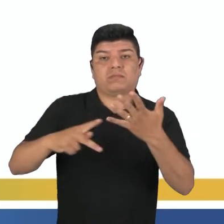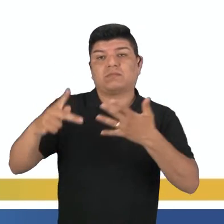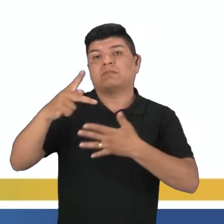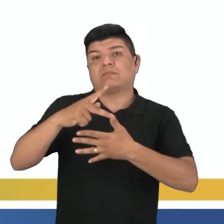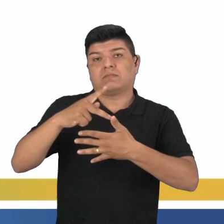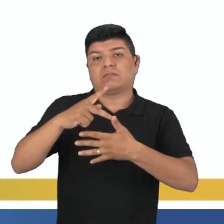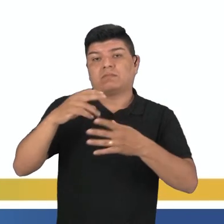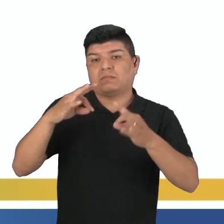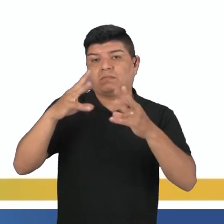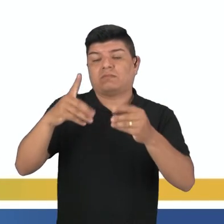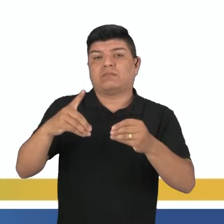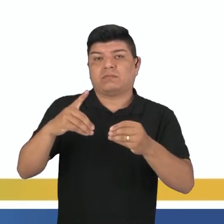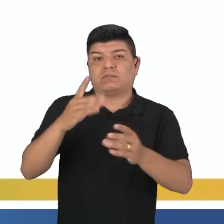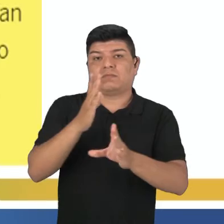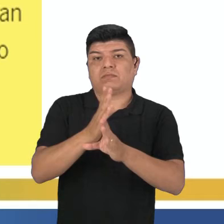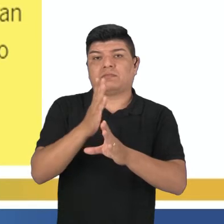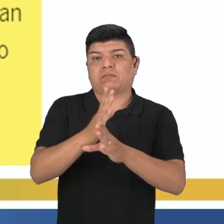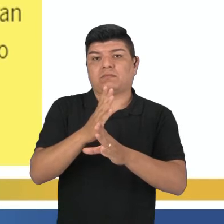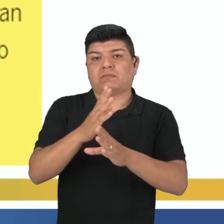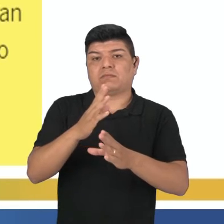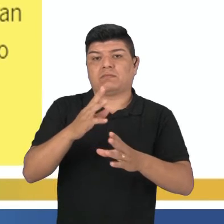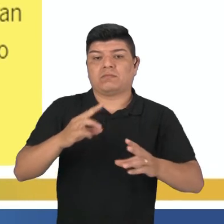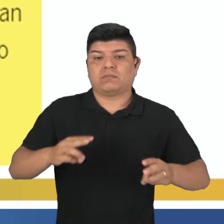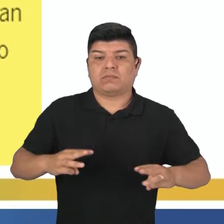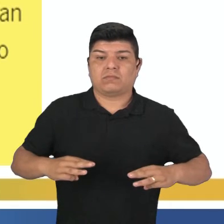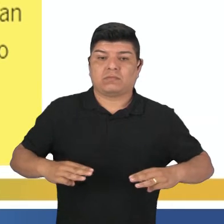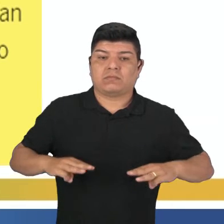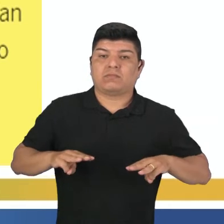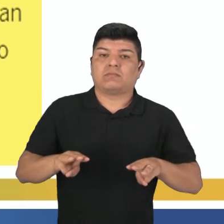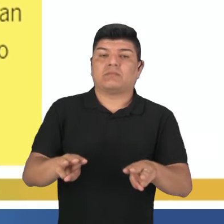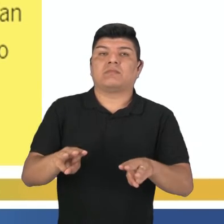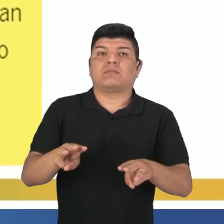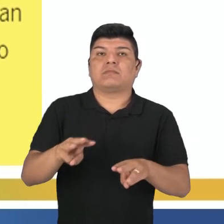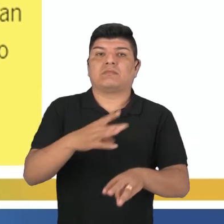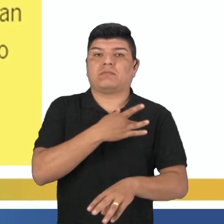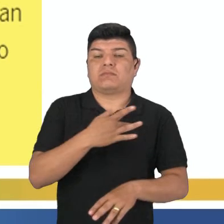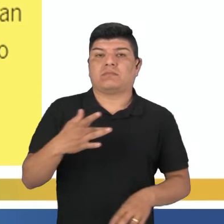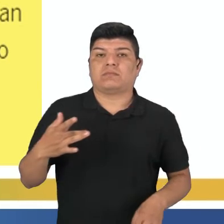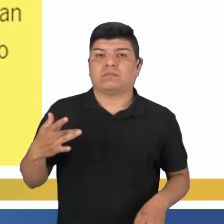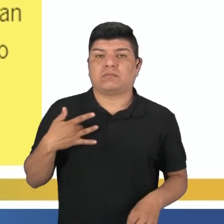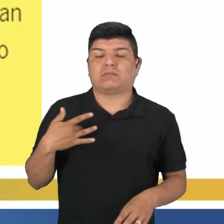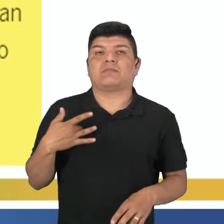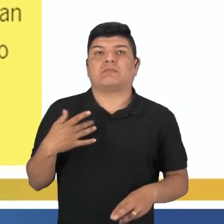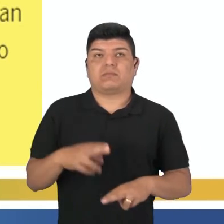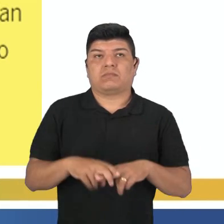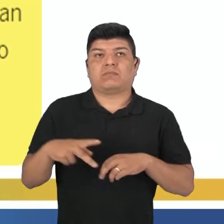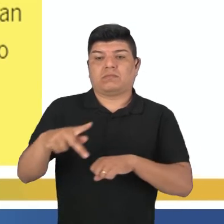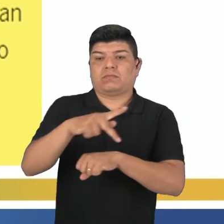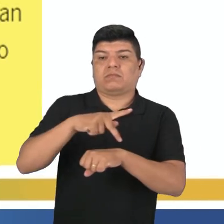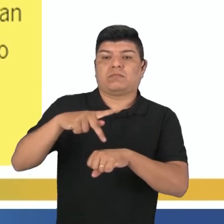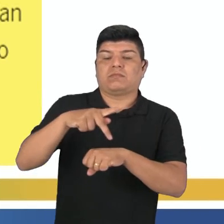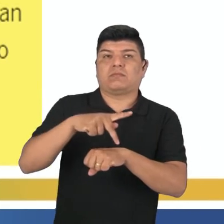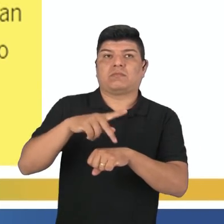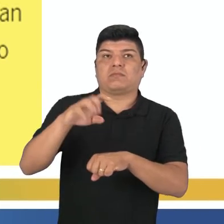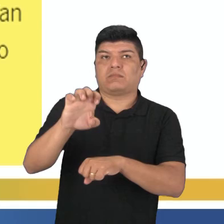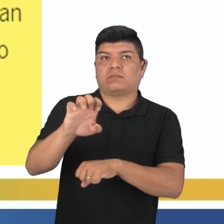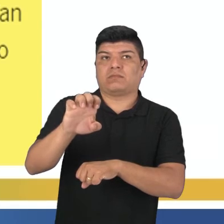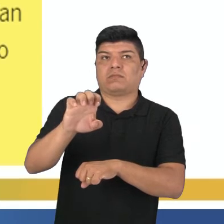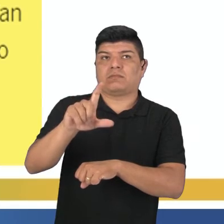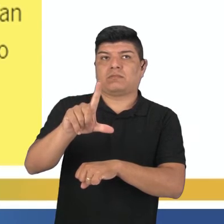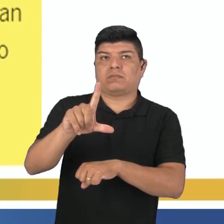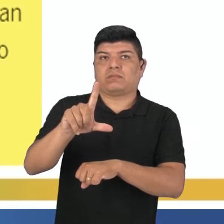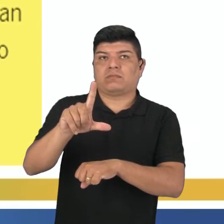são protocolados aí pelo Ministério da Saúde, tá? El País tá ali, né? Um site bem conhecido, indica até